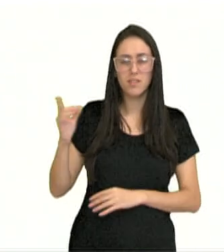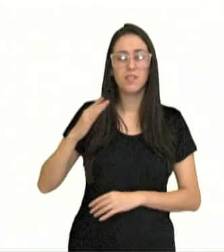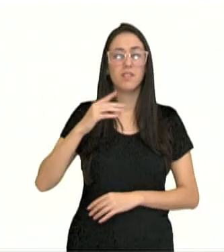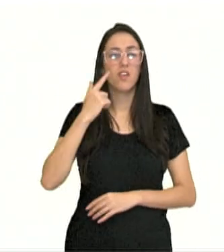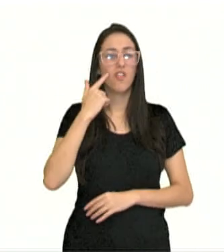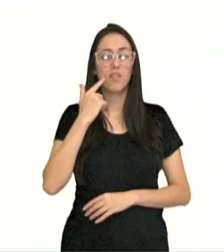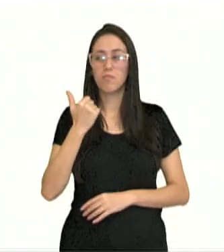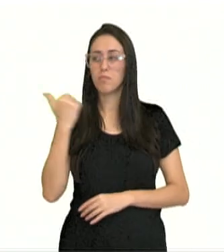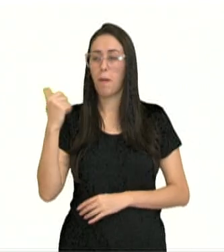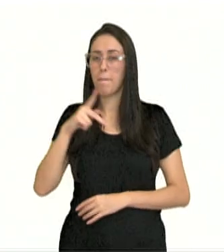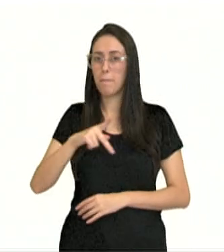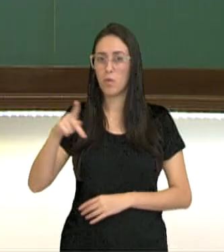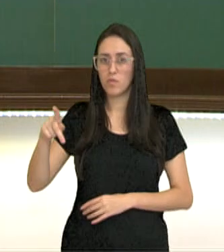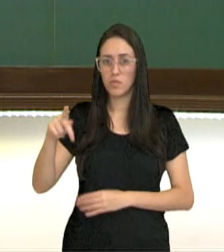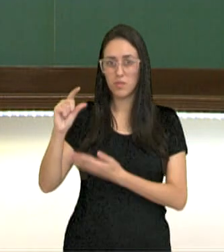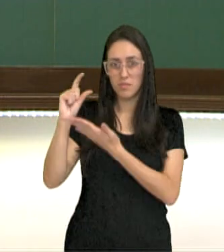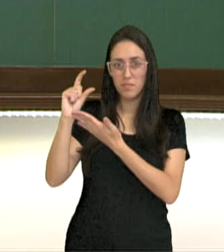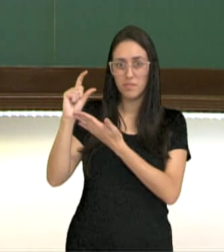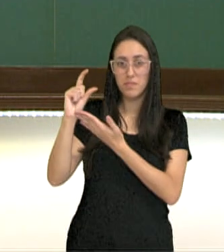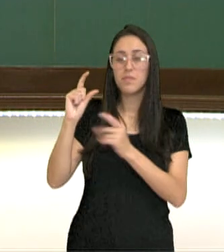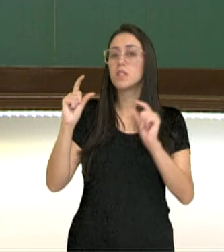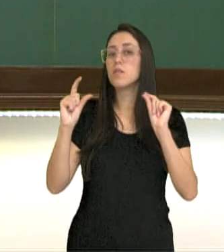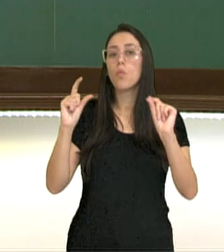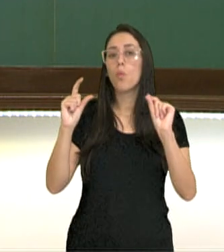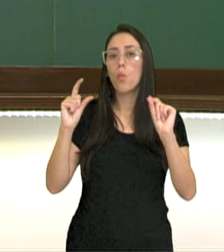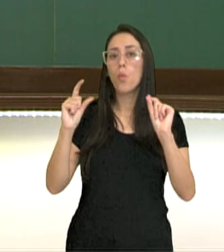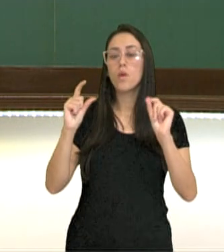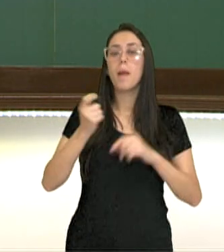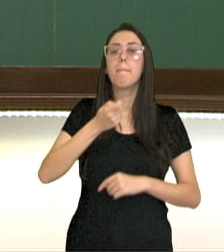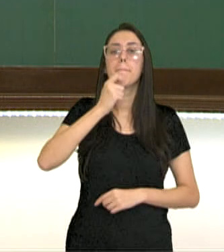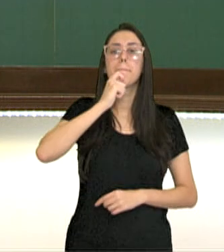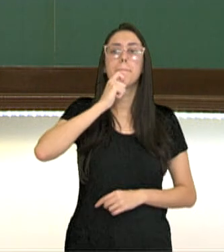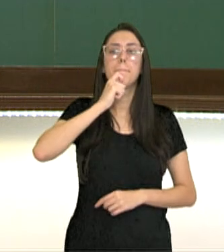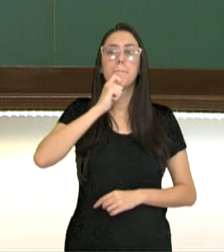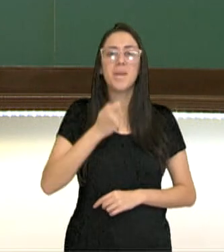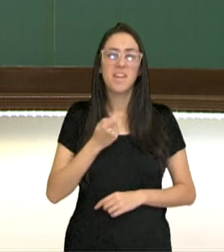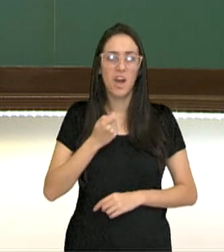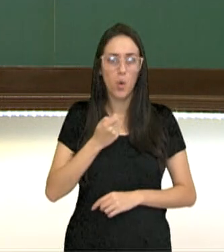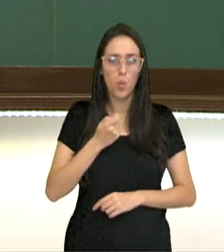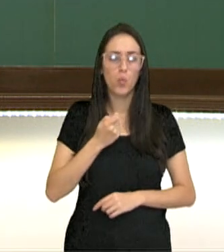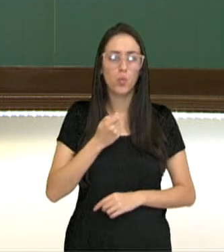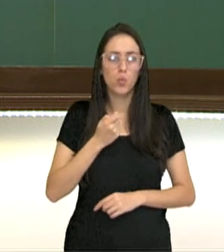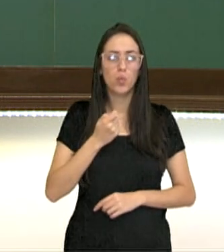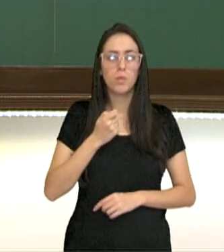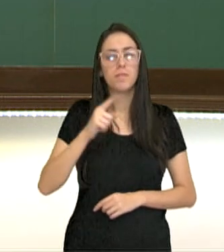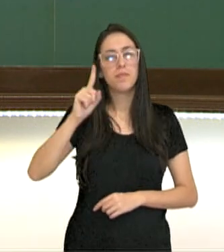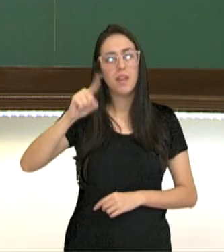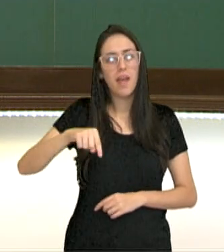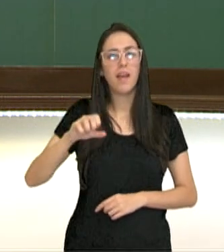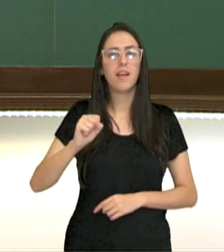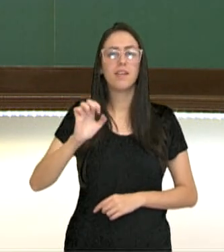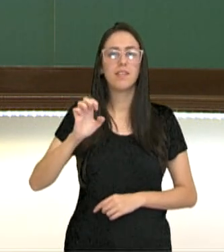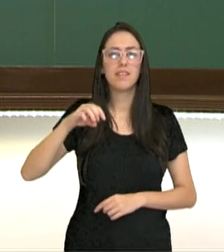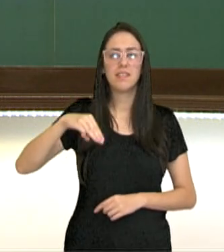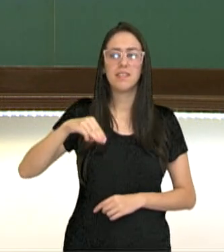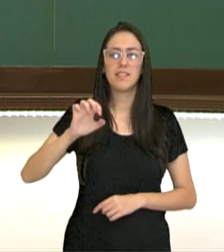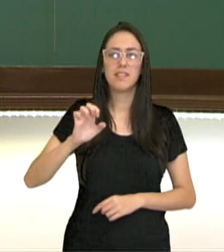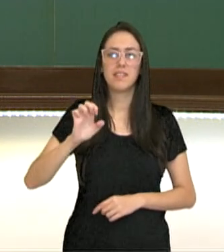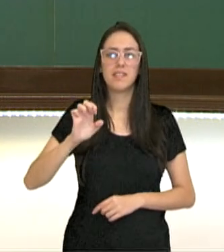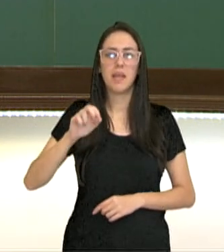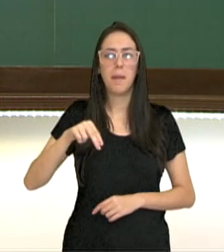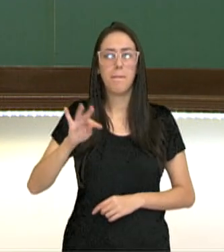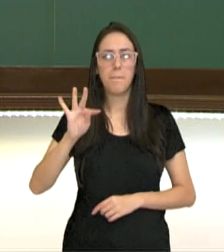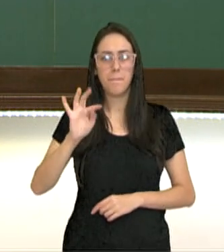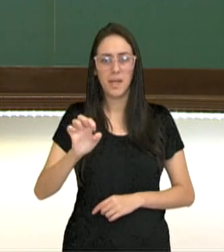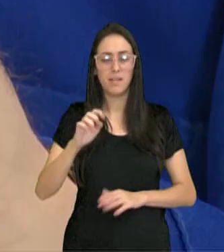mão? O que eu tenho aqui na minha mão é um pinhão, que é o quê? A nossa semente do nosso pinheiro, da